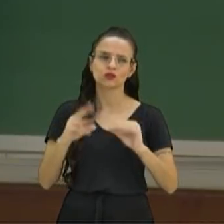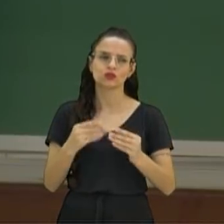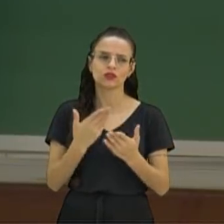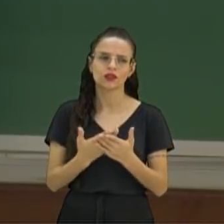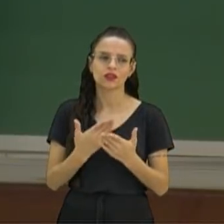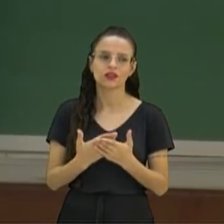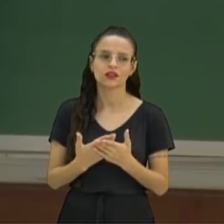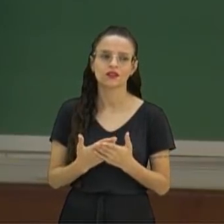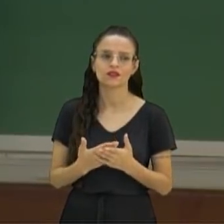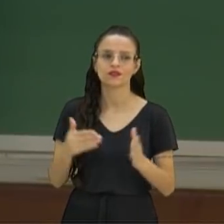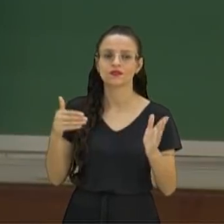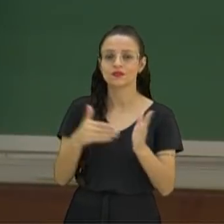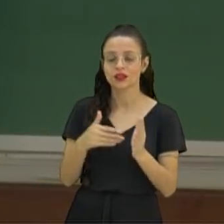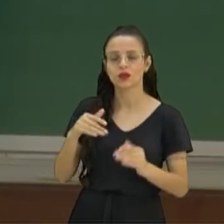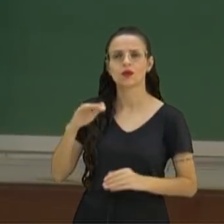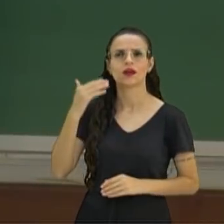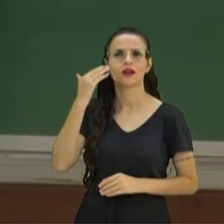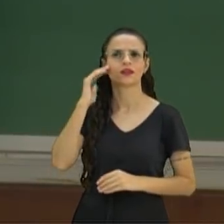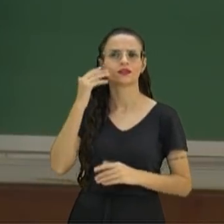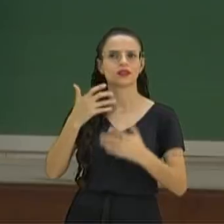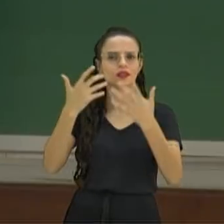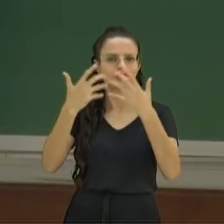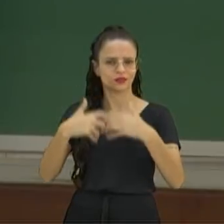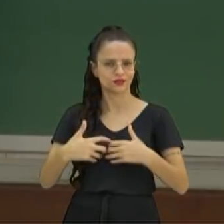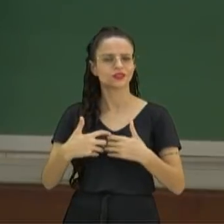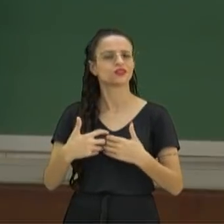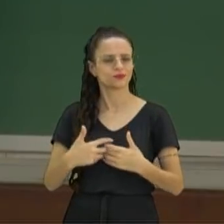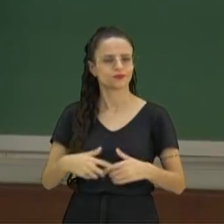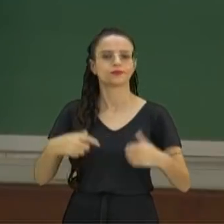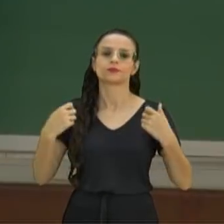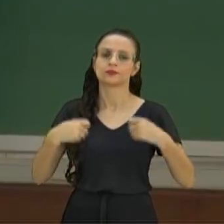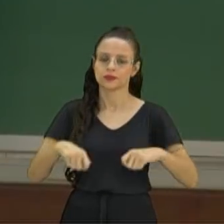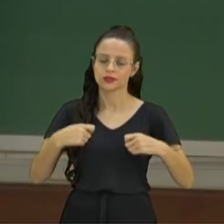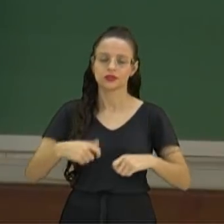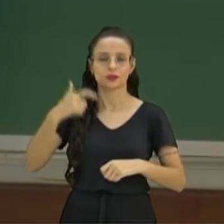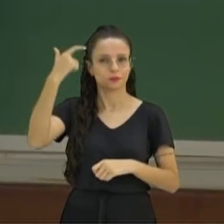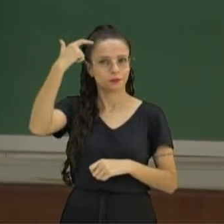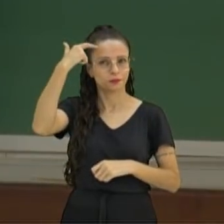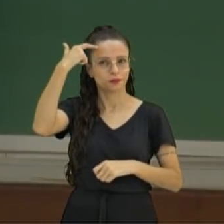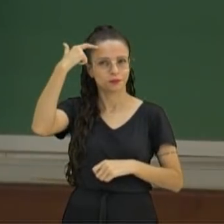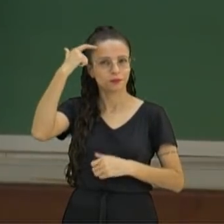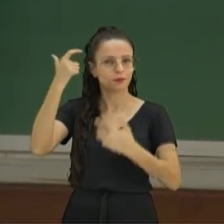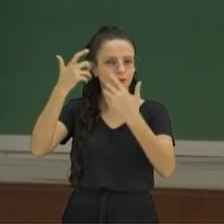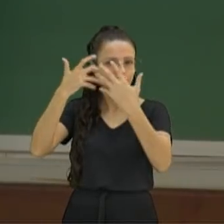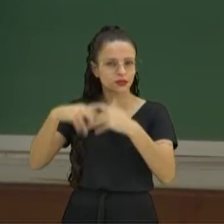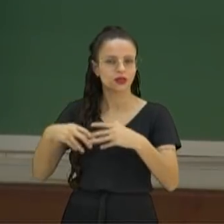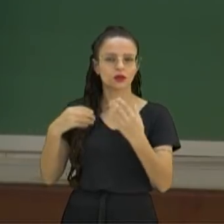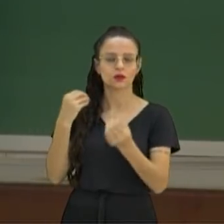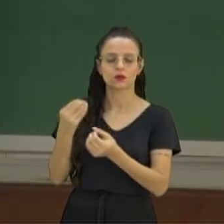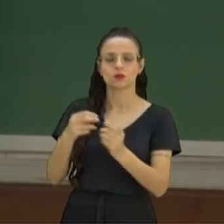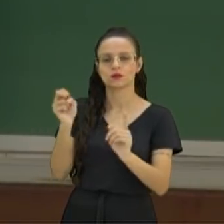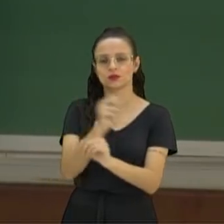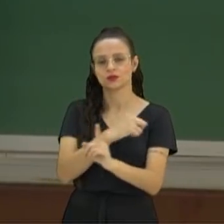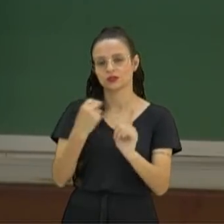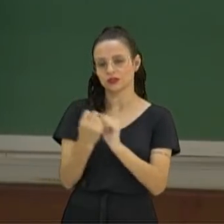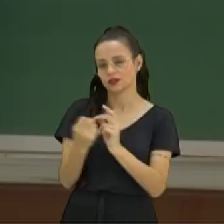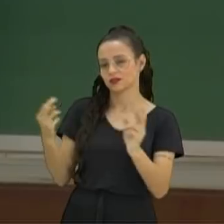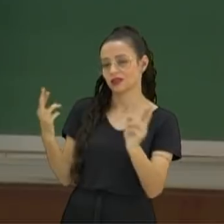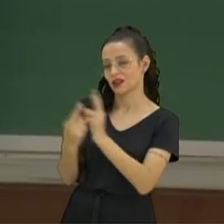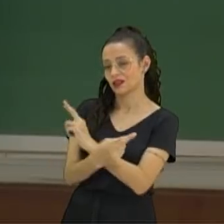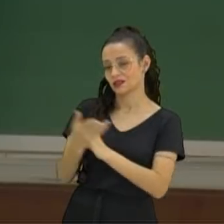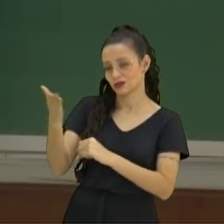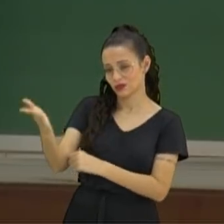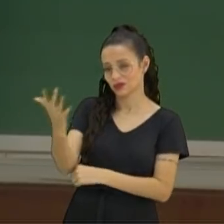aula? Para que chegue no final e a gente reflita que é necessário pensar a maneira como a sociedade está se relacionando com o